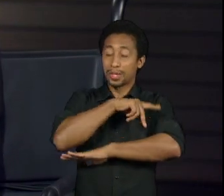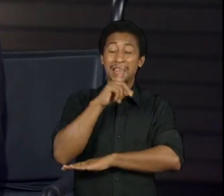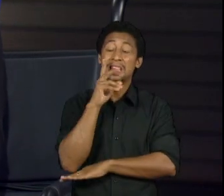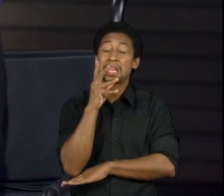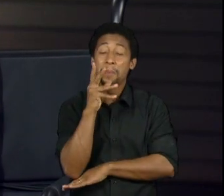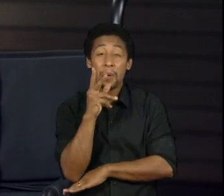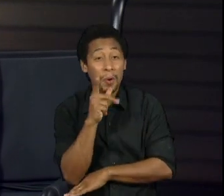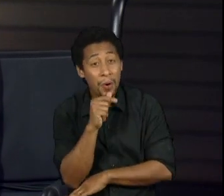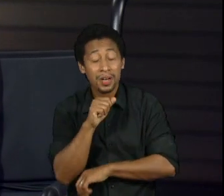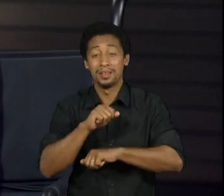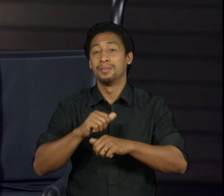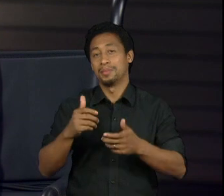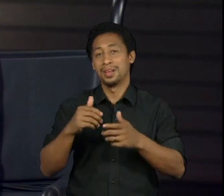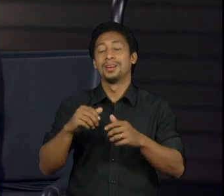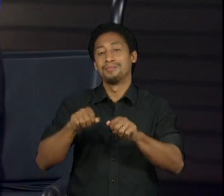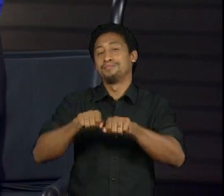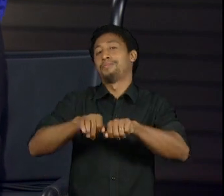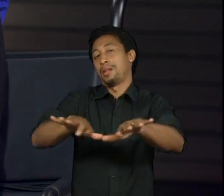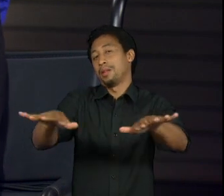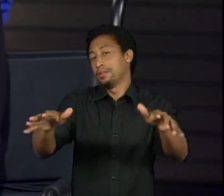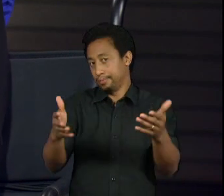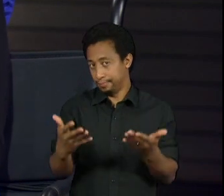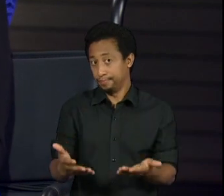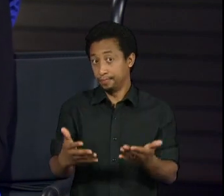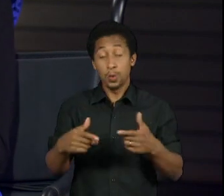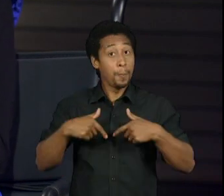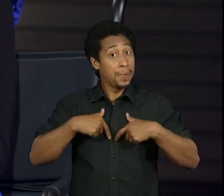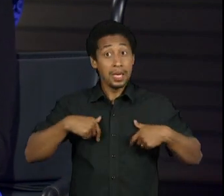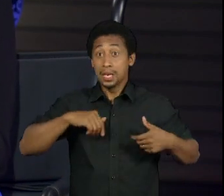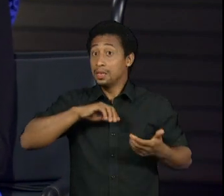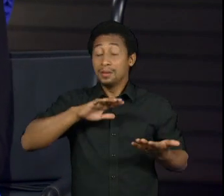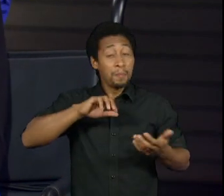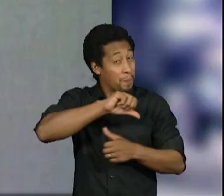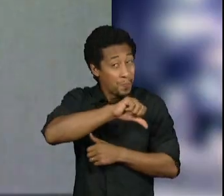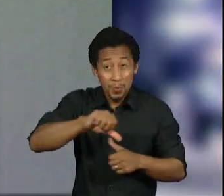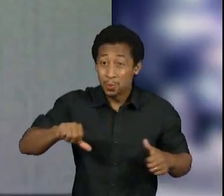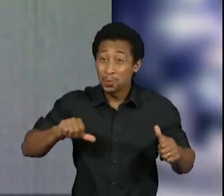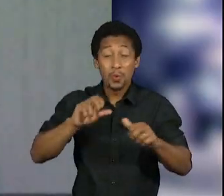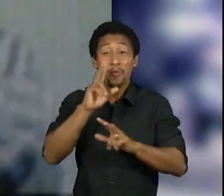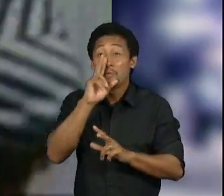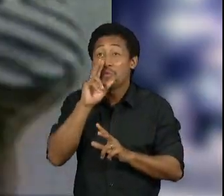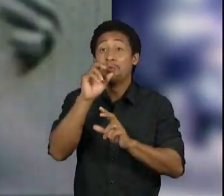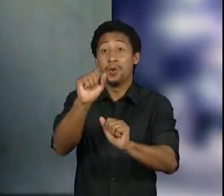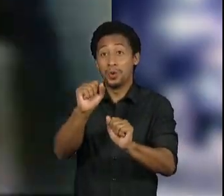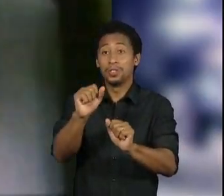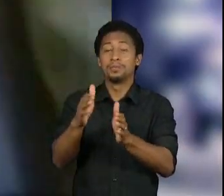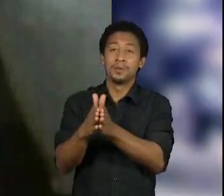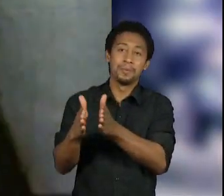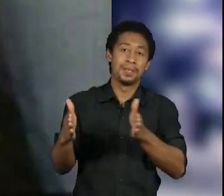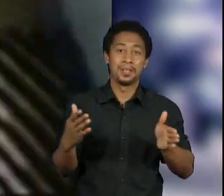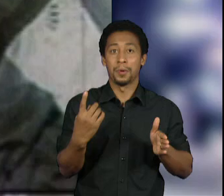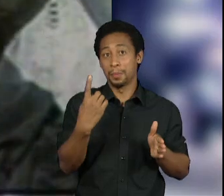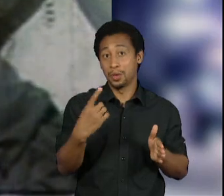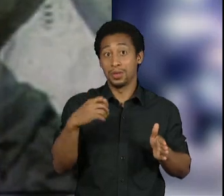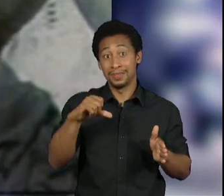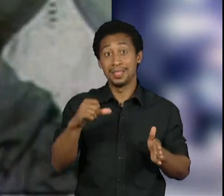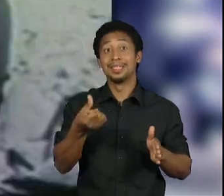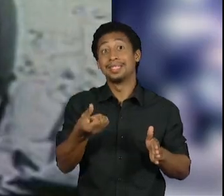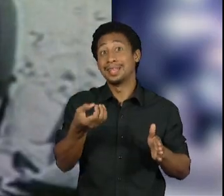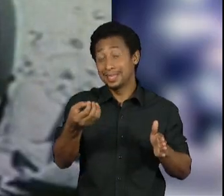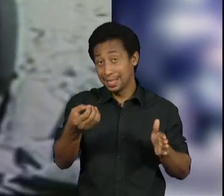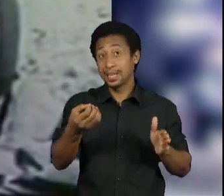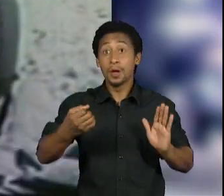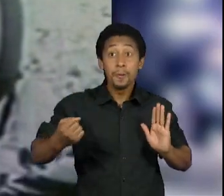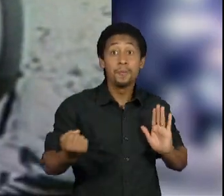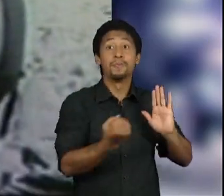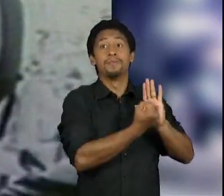biquíni foi tão revolucionário que daí, em compensação, ele vira um símbolo, né, nos anos 60, dessa mulher mais solta,